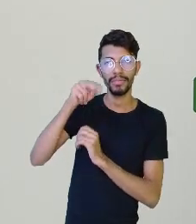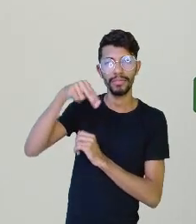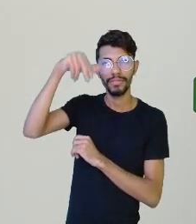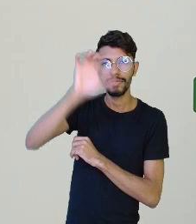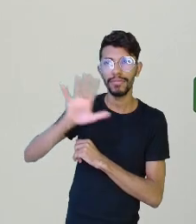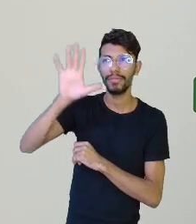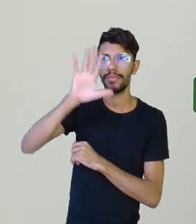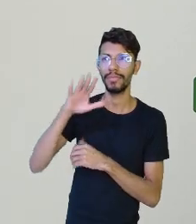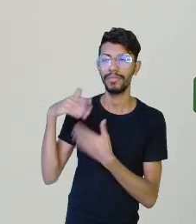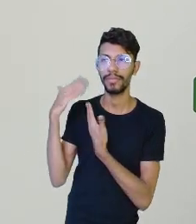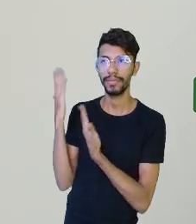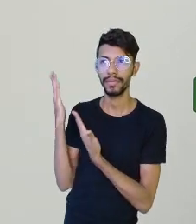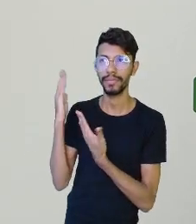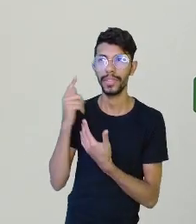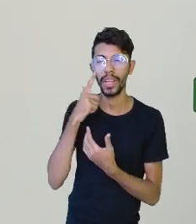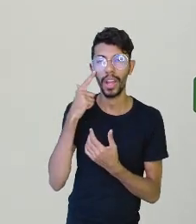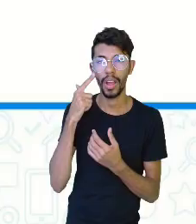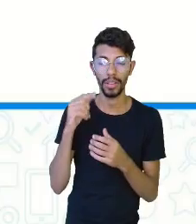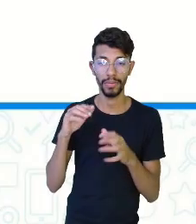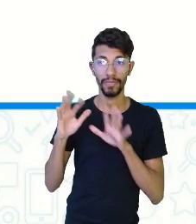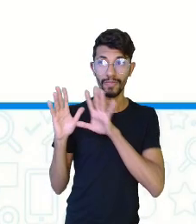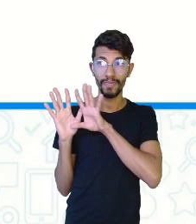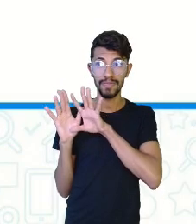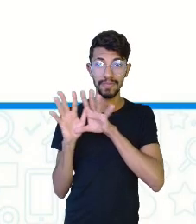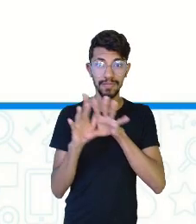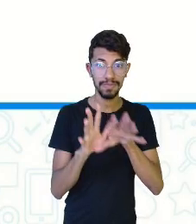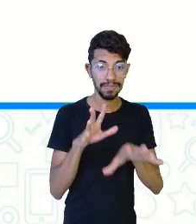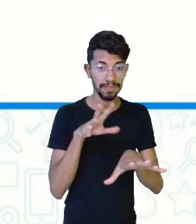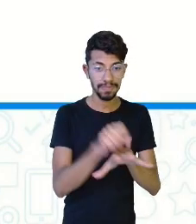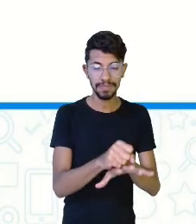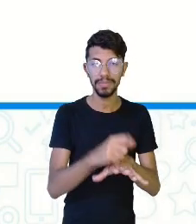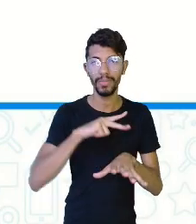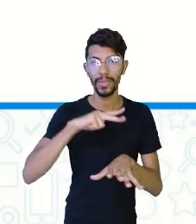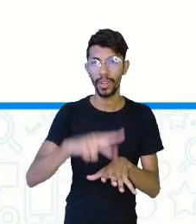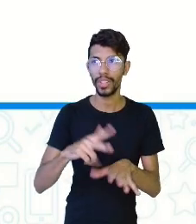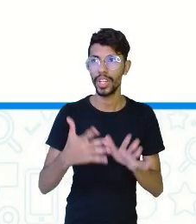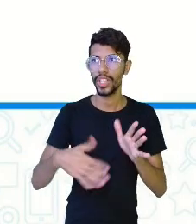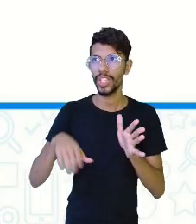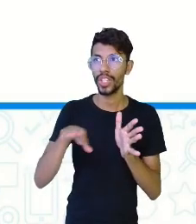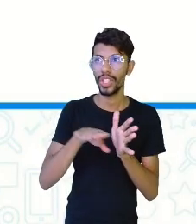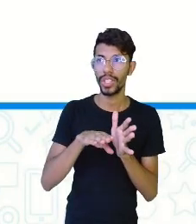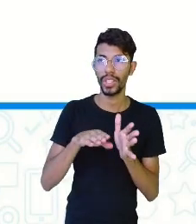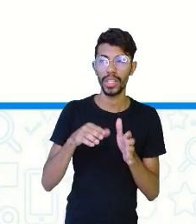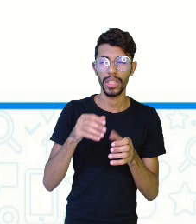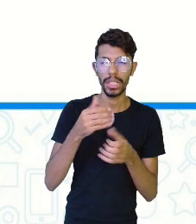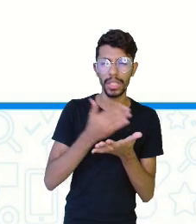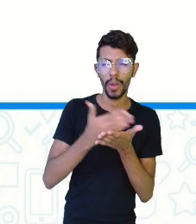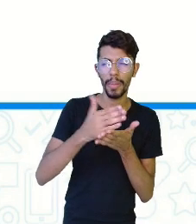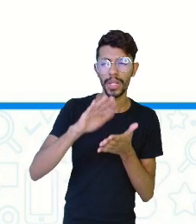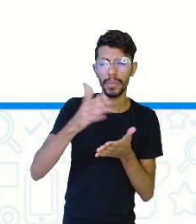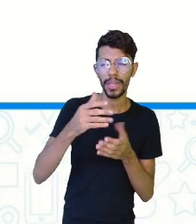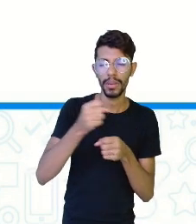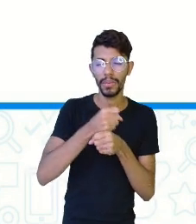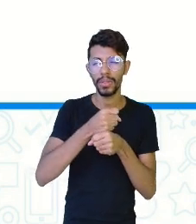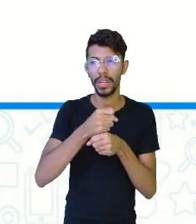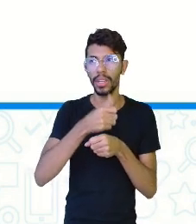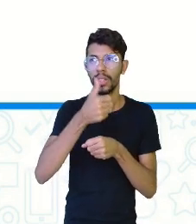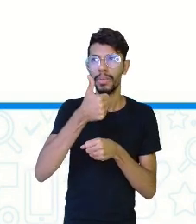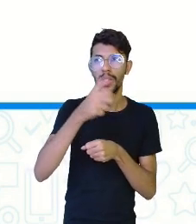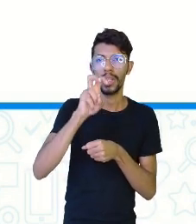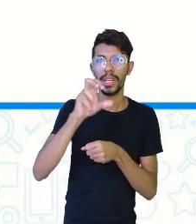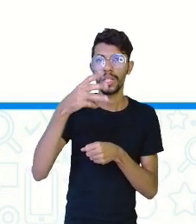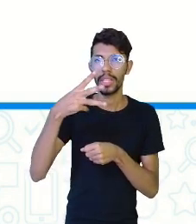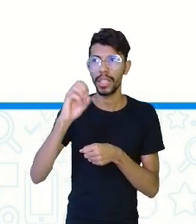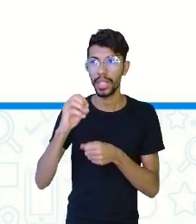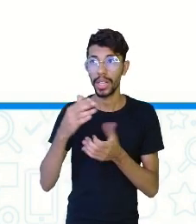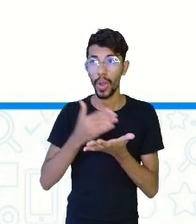comigo para me ajudar. A colonização portuguesa, iniciada em meados de 1530, iniciou-se